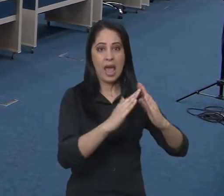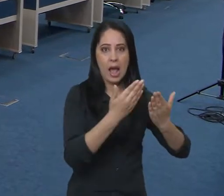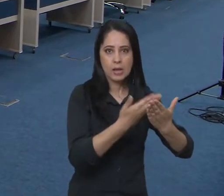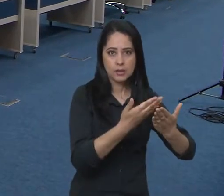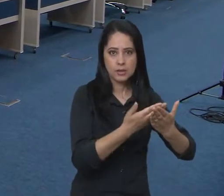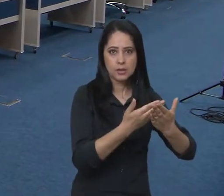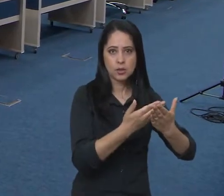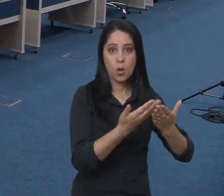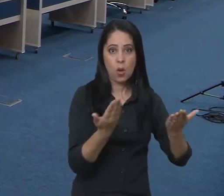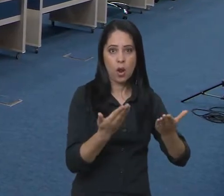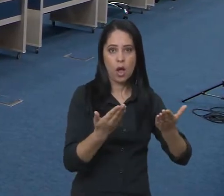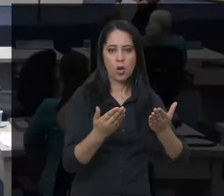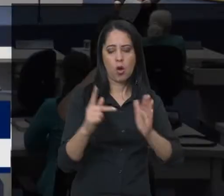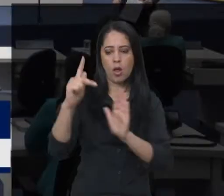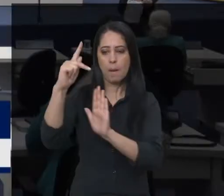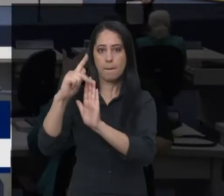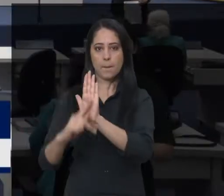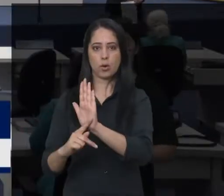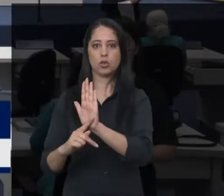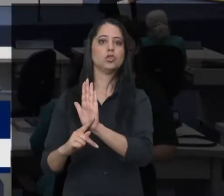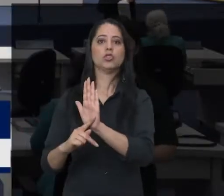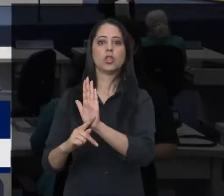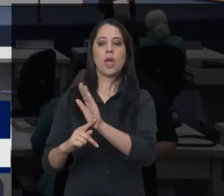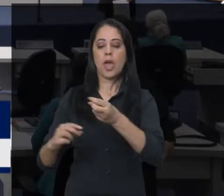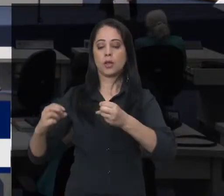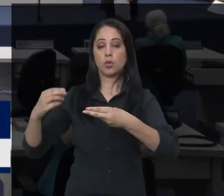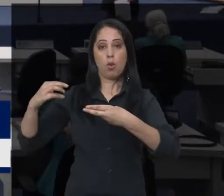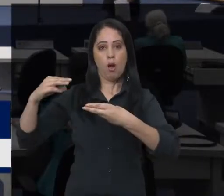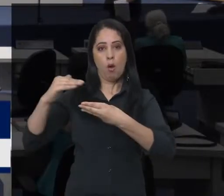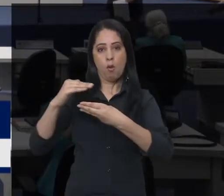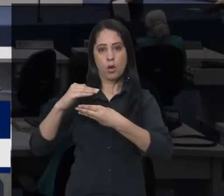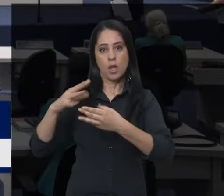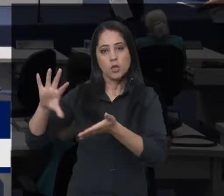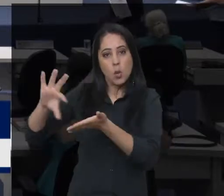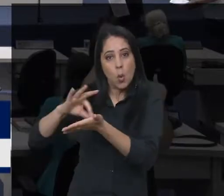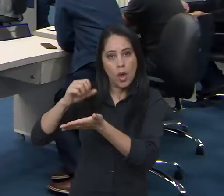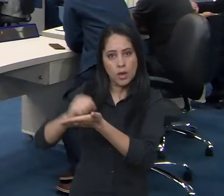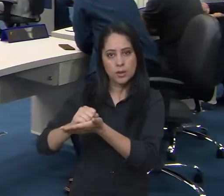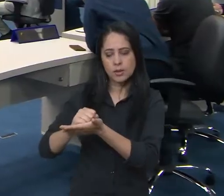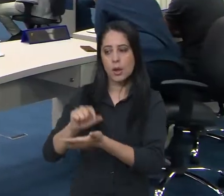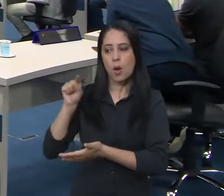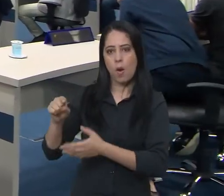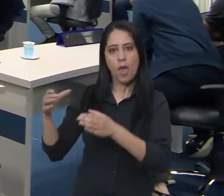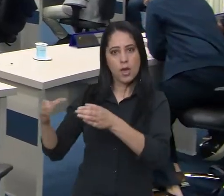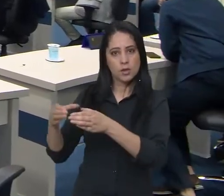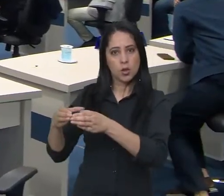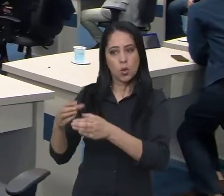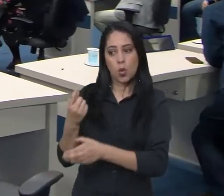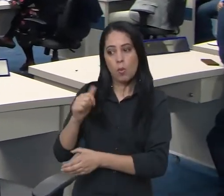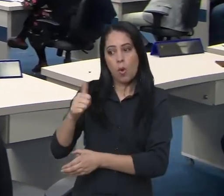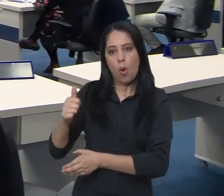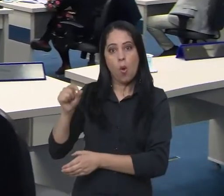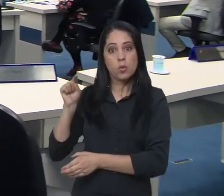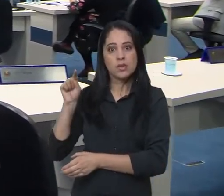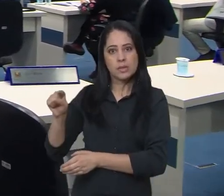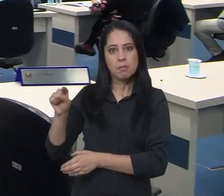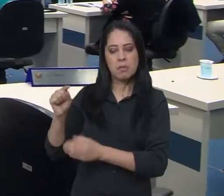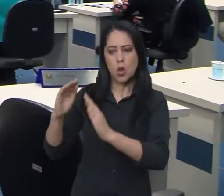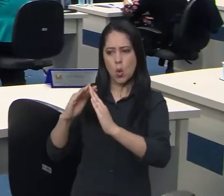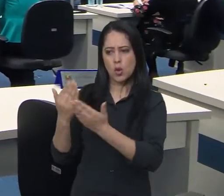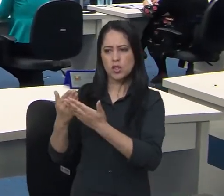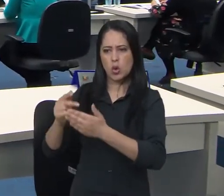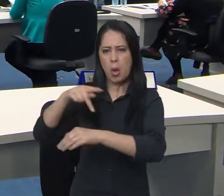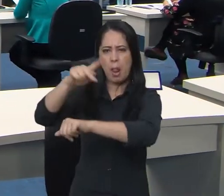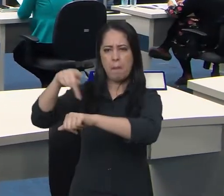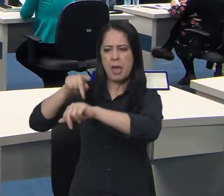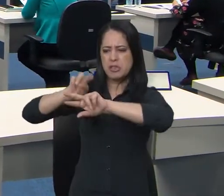participação das escolas municipais no programa das escolas associadas à Unesco, uma rede que reúne 11.000 escolas